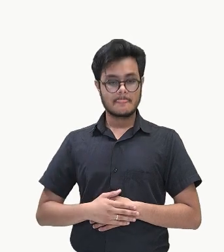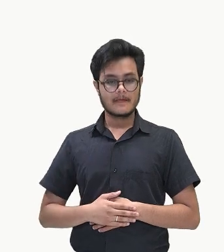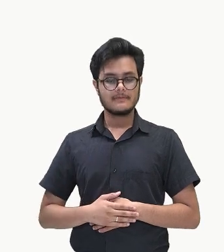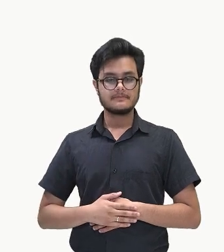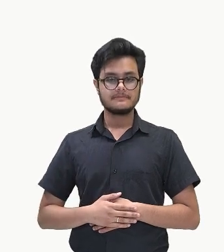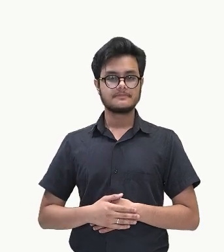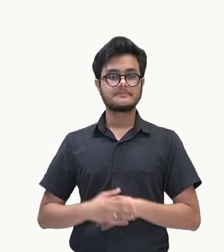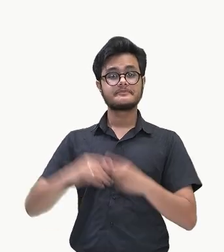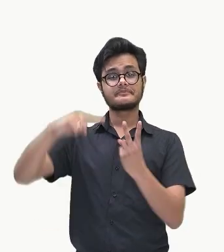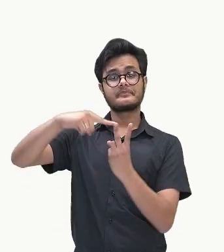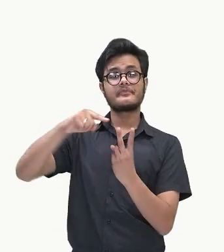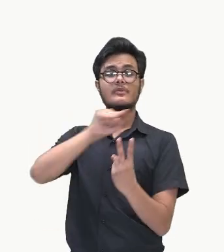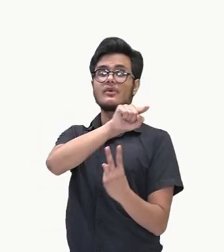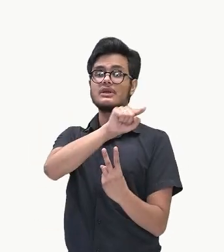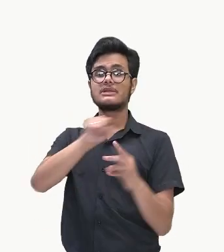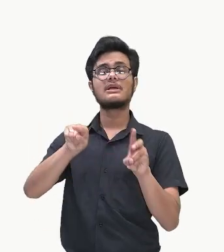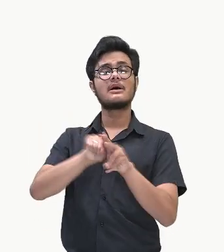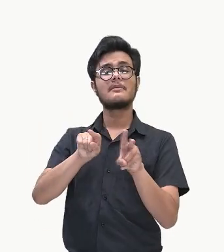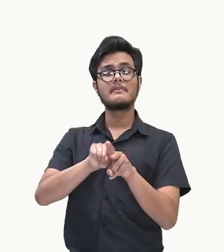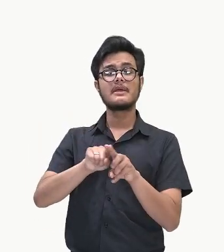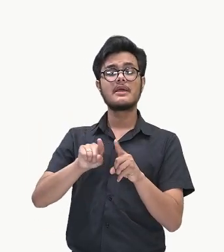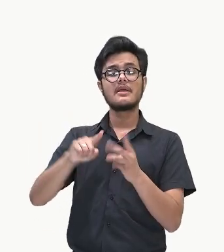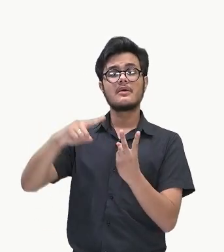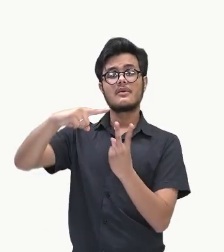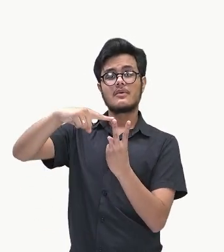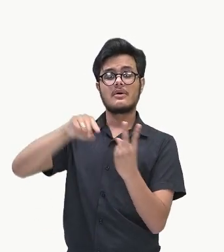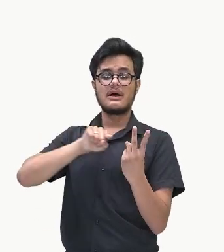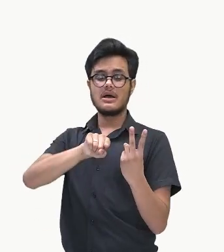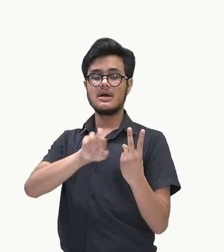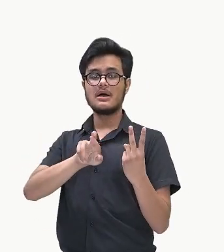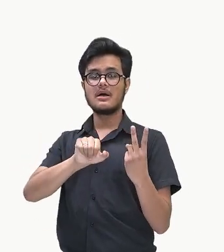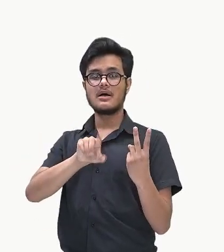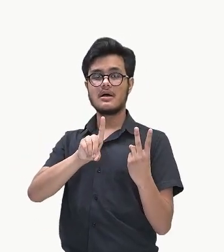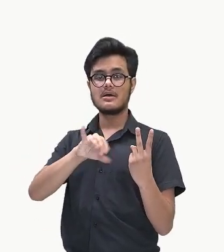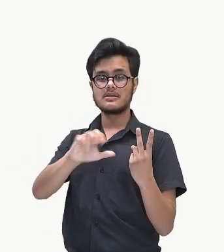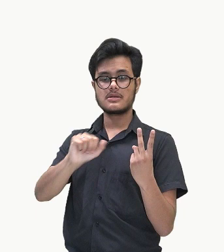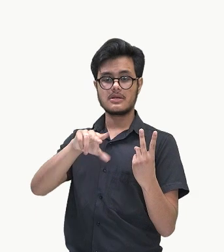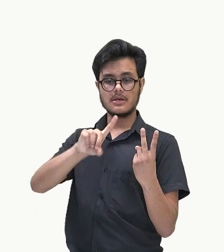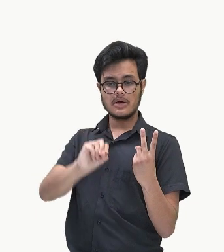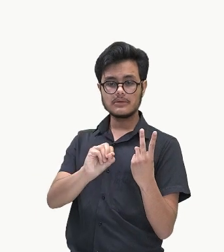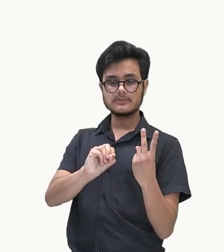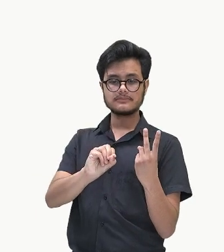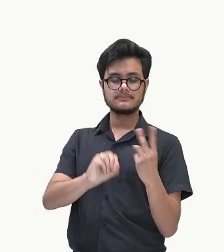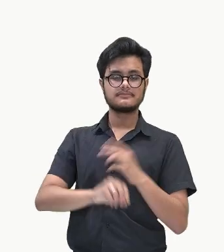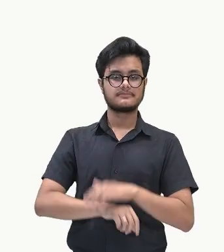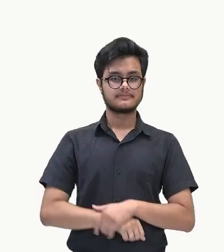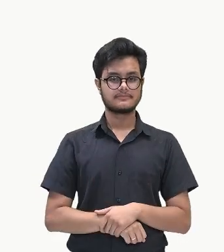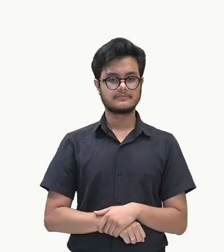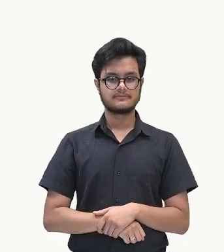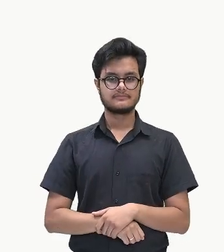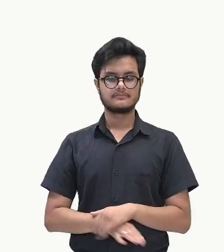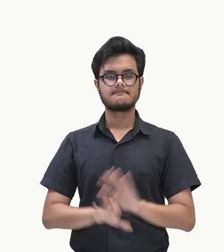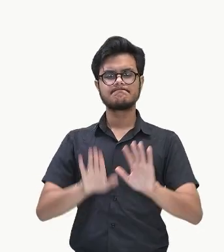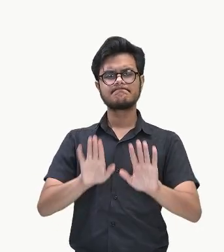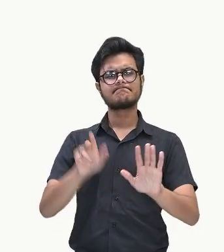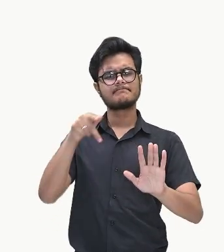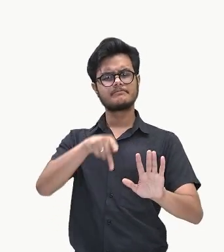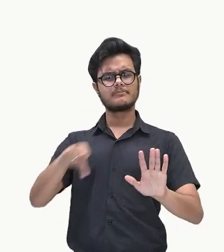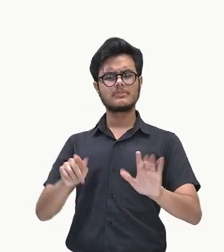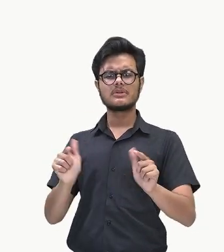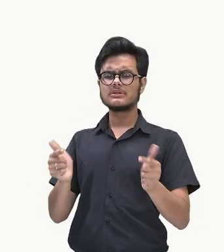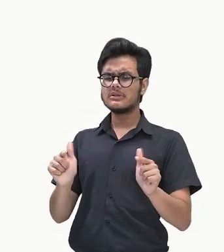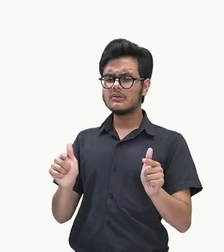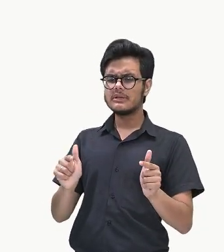índice do meu radical como o meu expoente do meu radicando. Professor, mas não tinha expoente